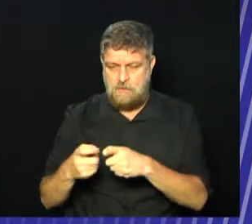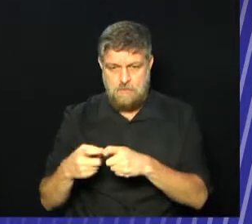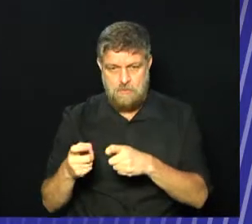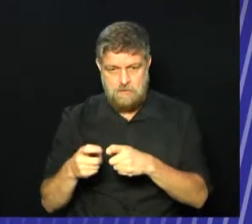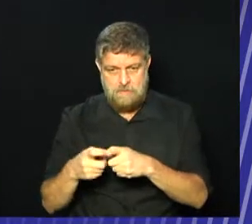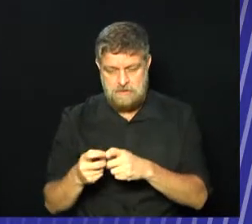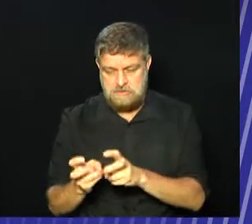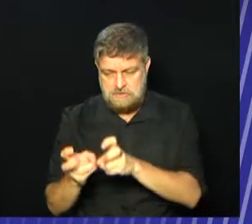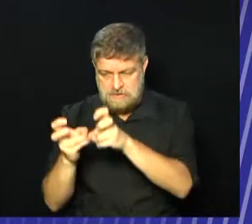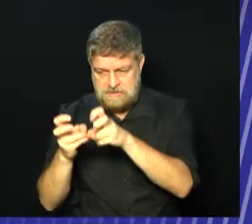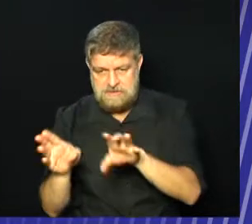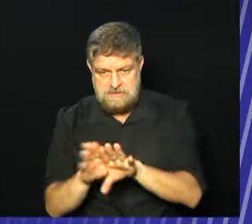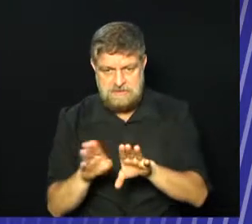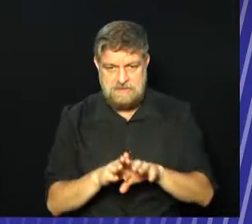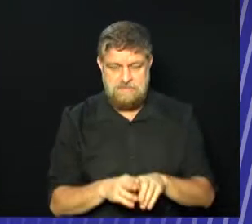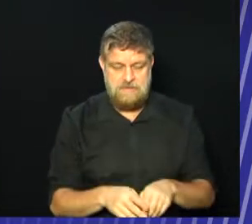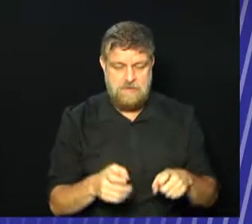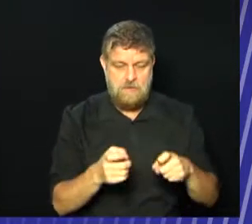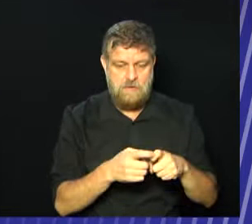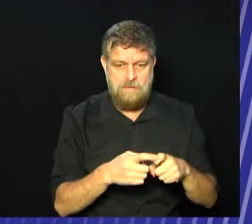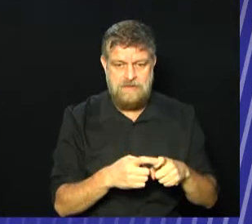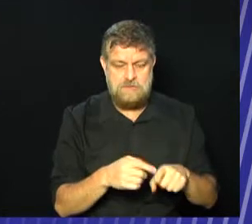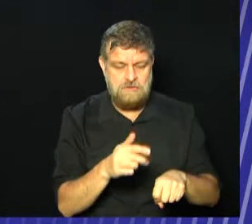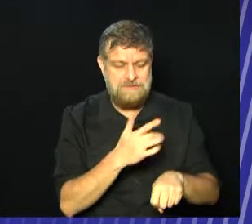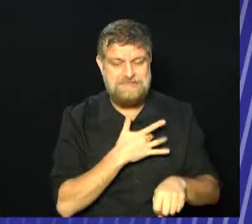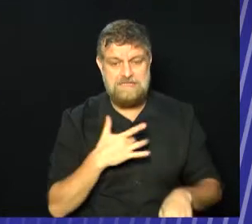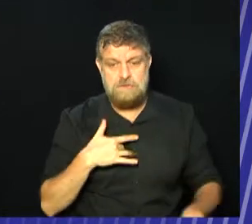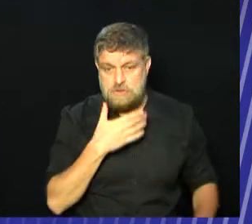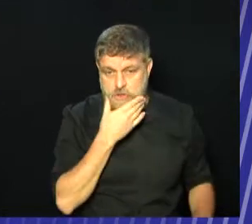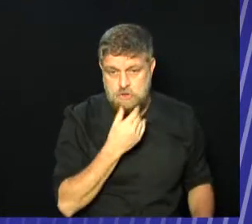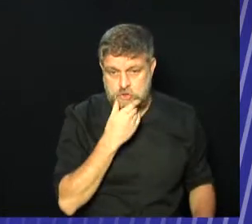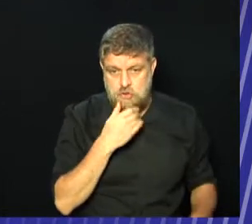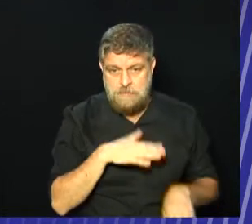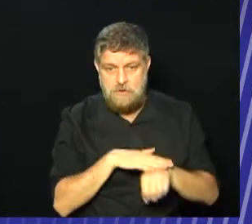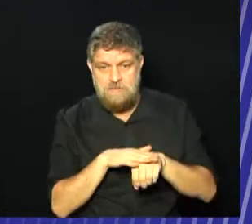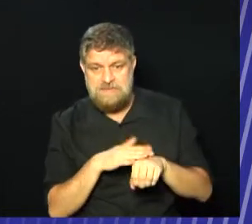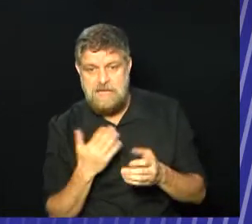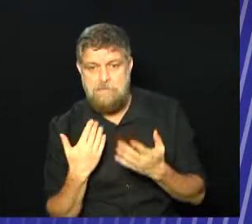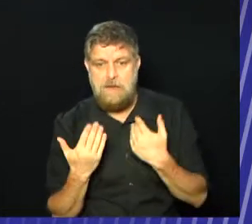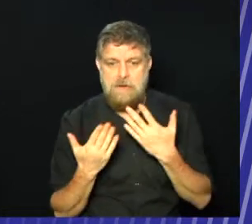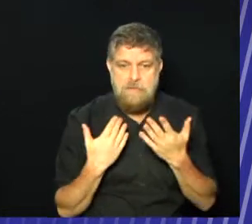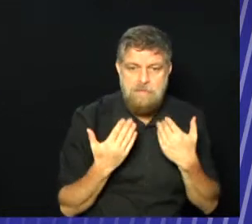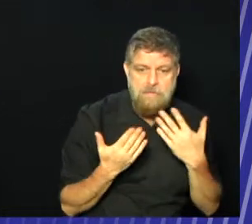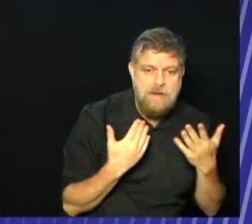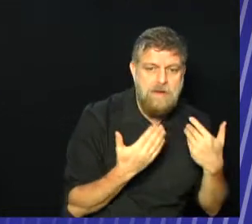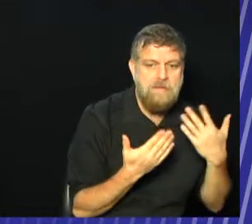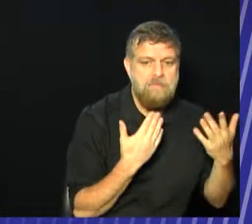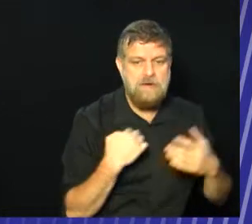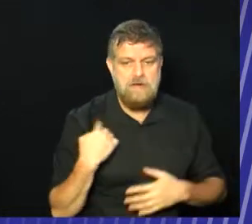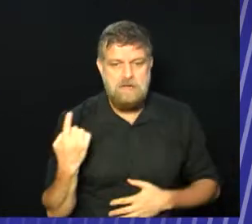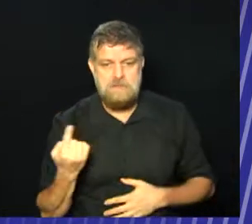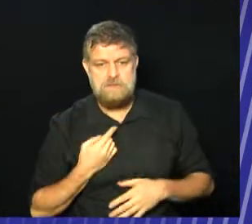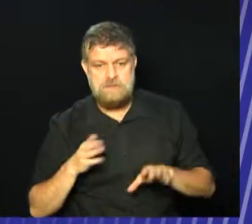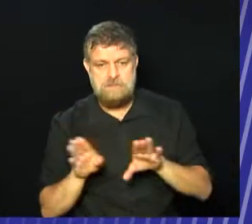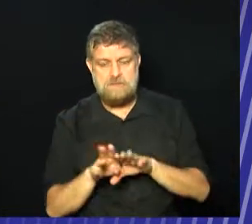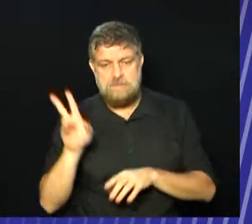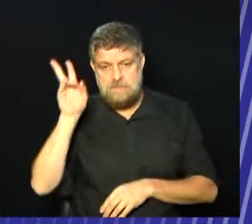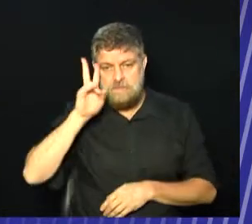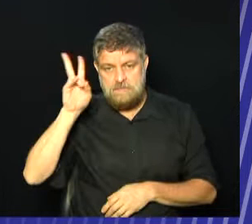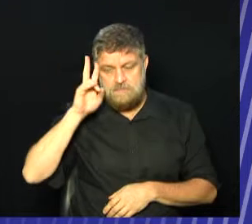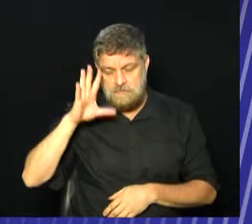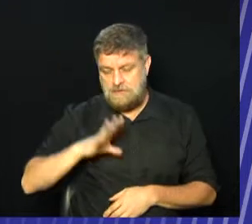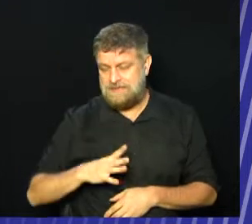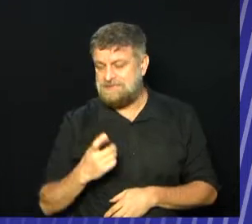urologista e, às vezes, outros profissionais também para conversar. E aí a gente puxa um pouquinho a história para cá, para